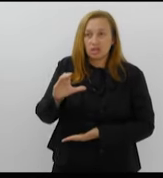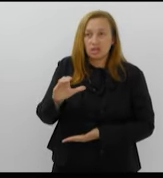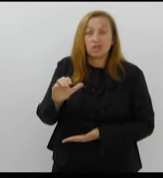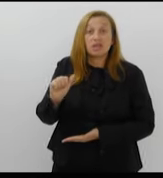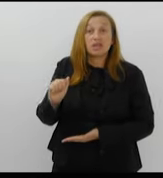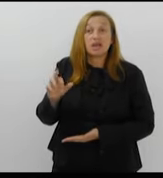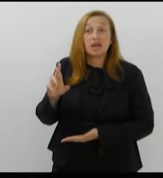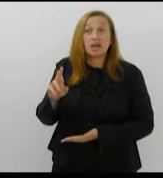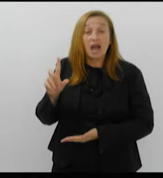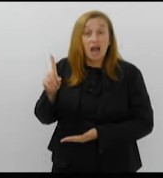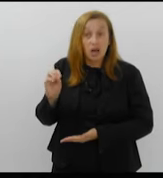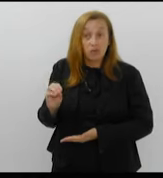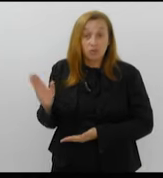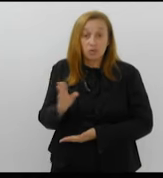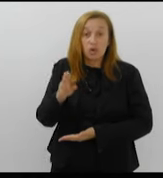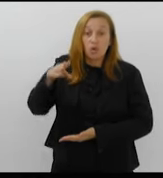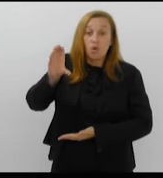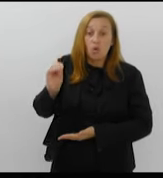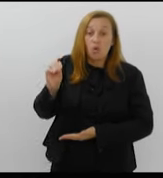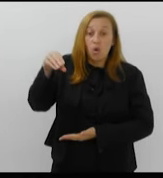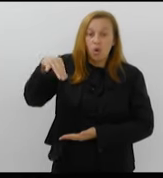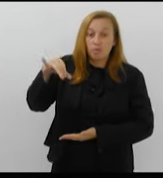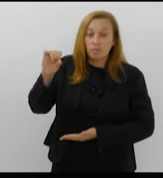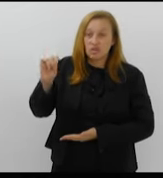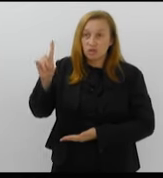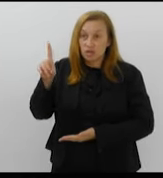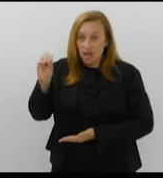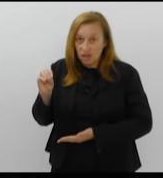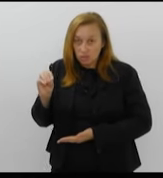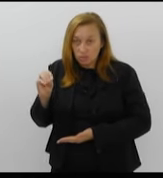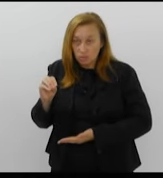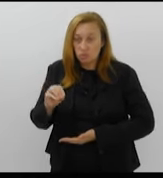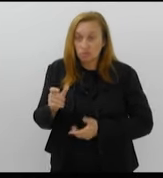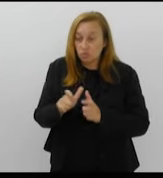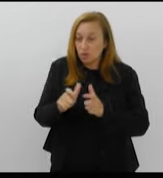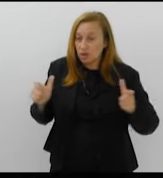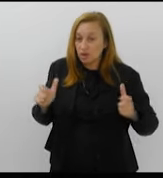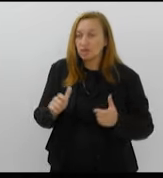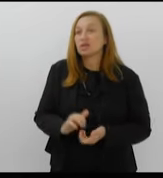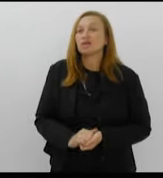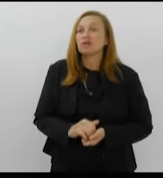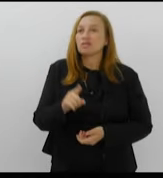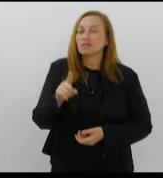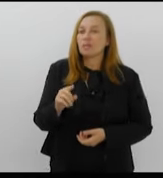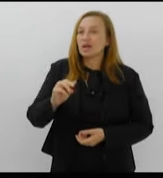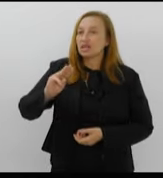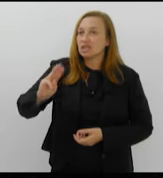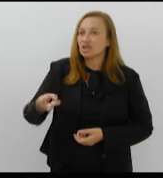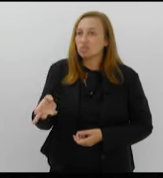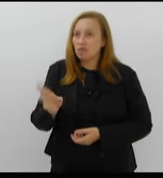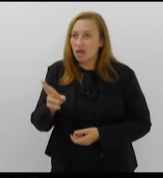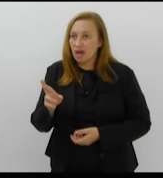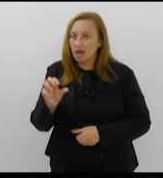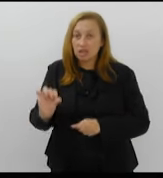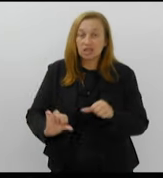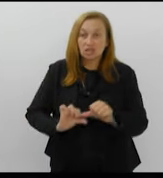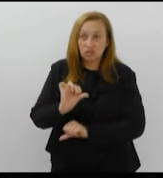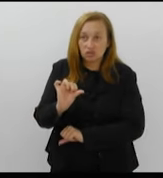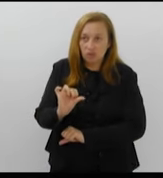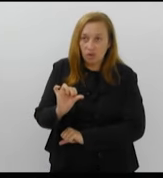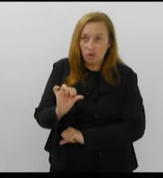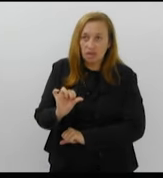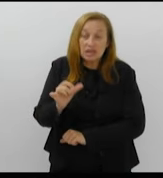crescer. E, às vezes, você pega um cargo comissionado de R$3.000 e transforma